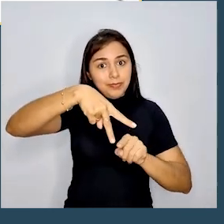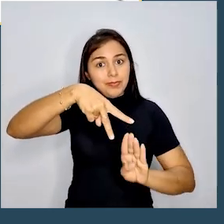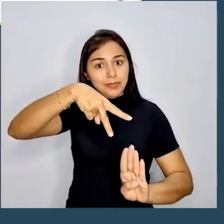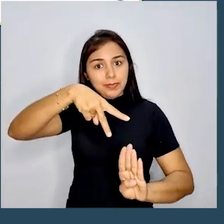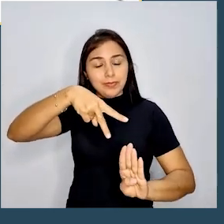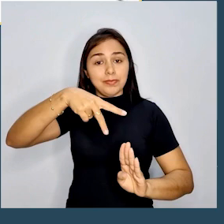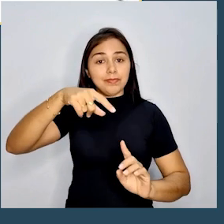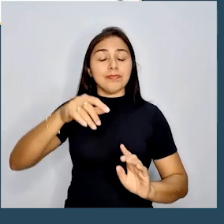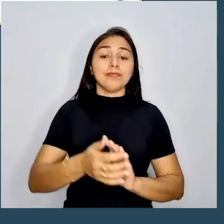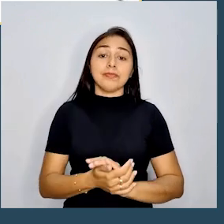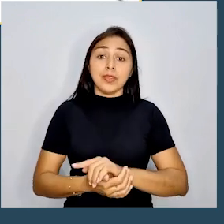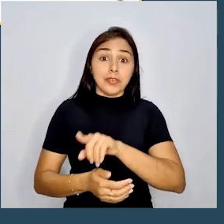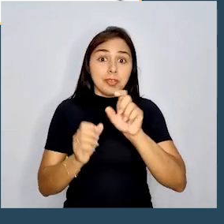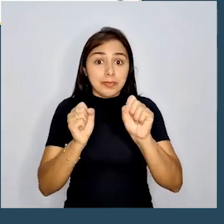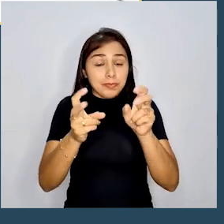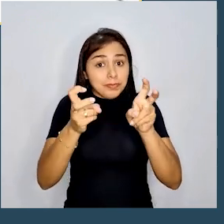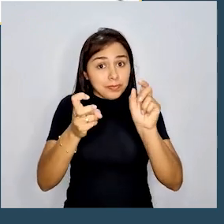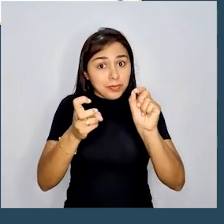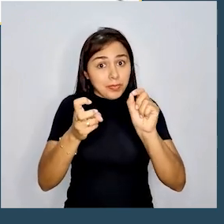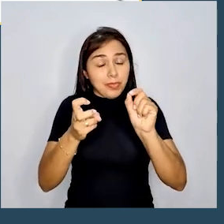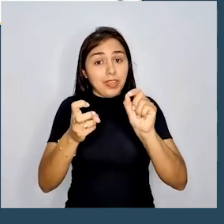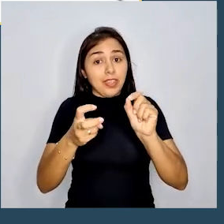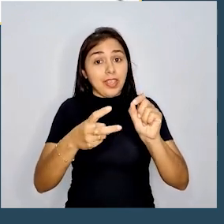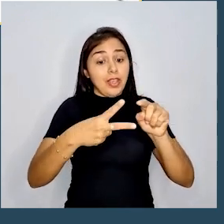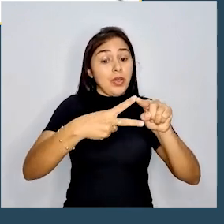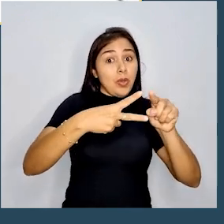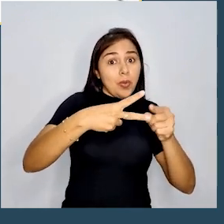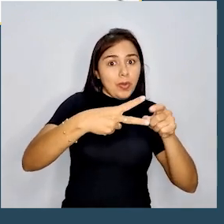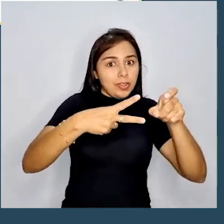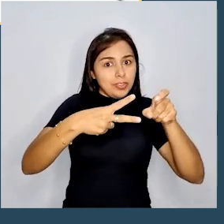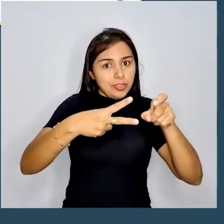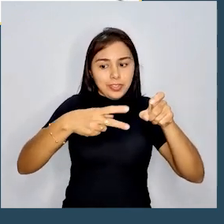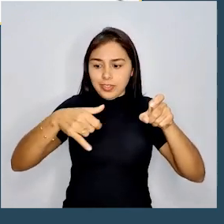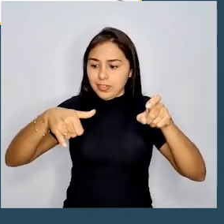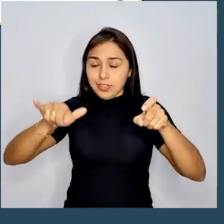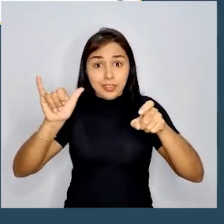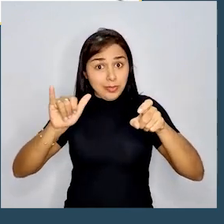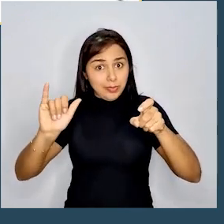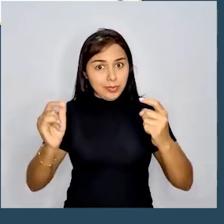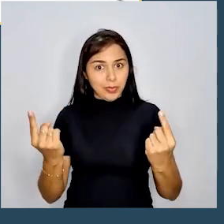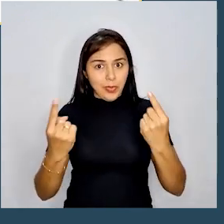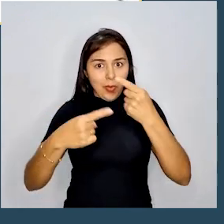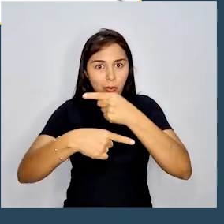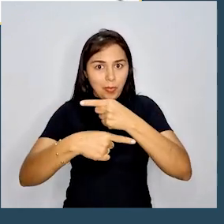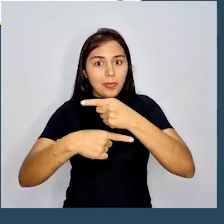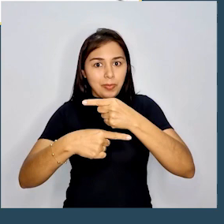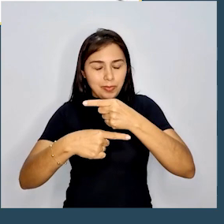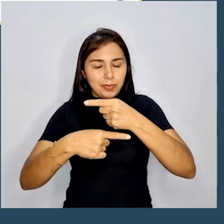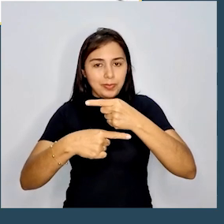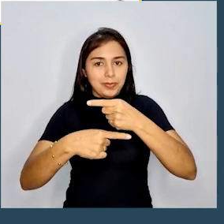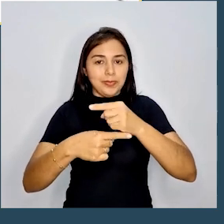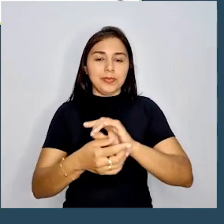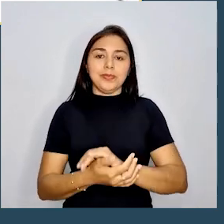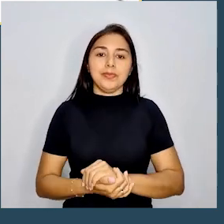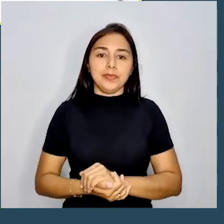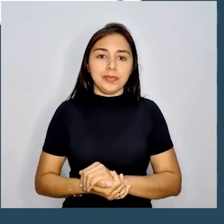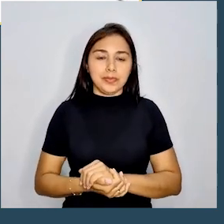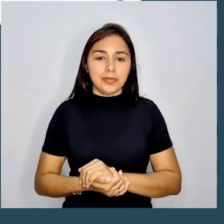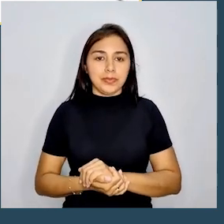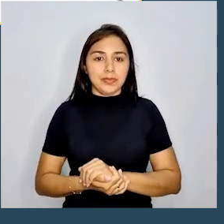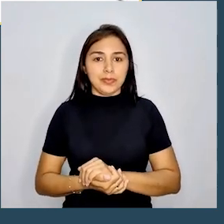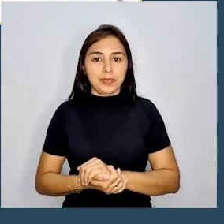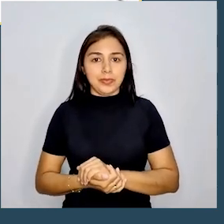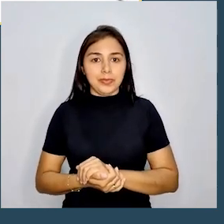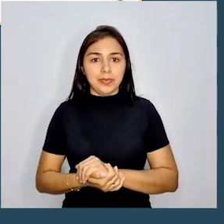de medidas X e Y são chamados ângulos opostos pelo vértice, ou abreviado OPV, ângulos opostos